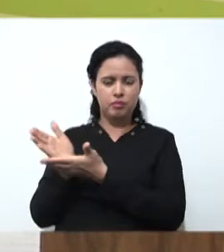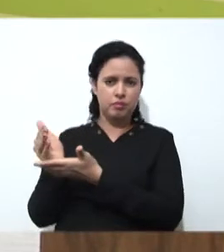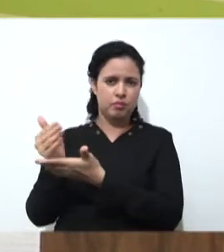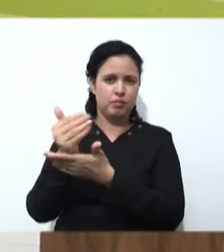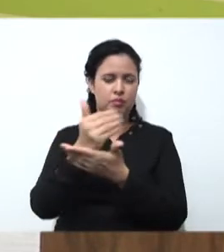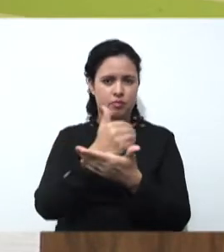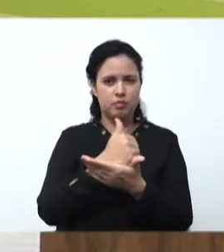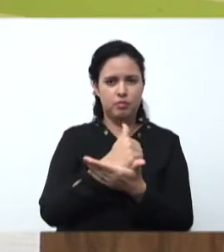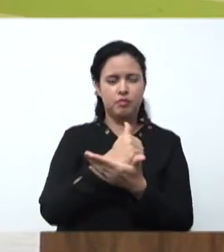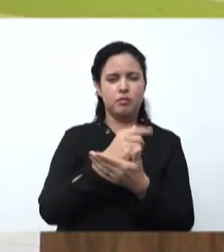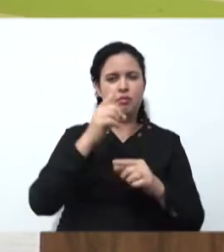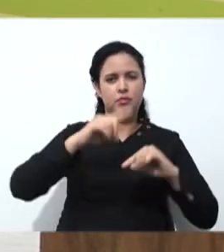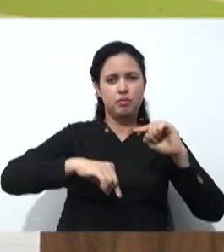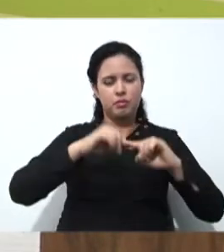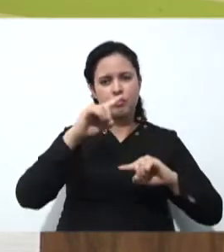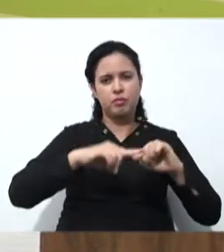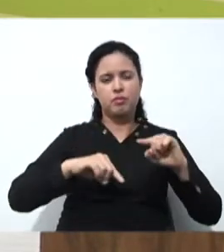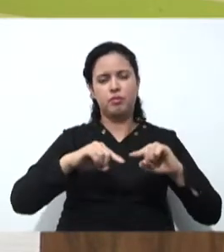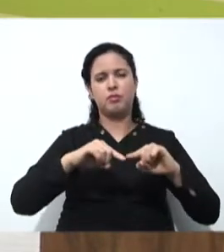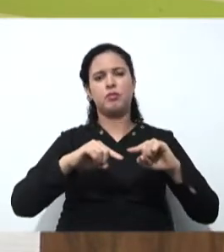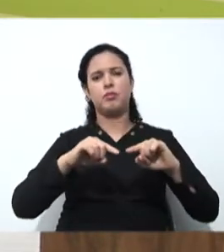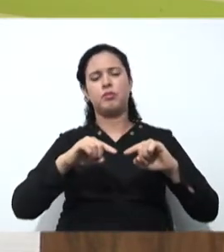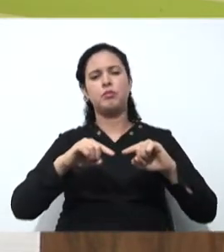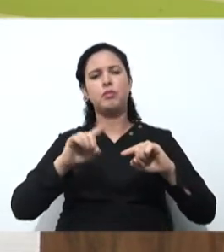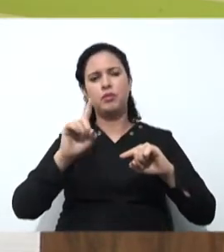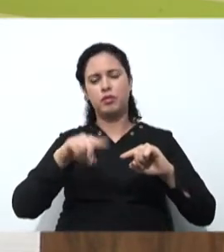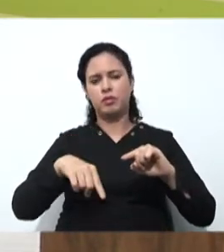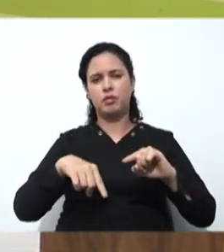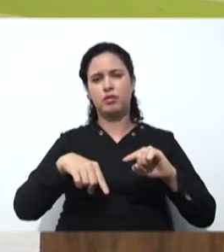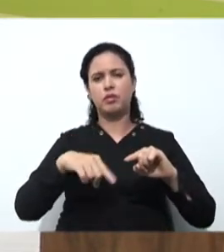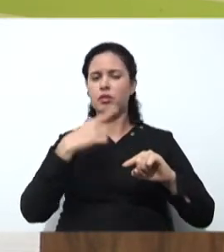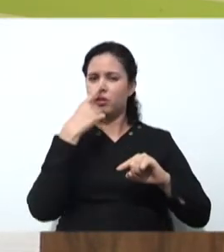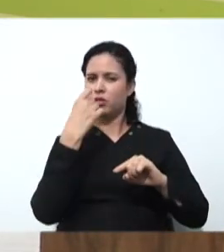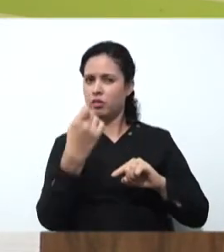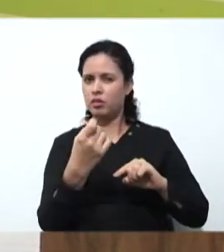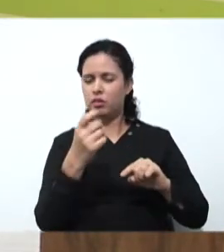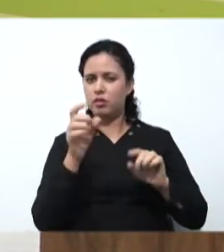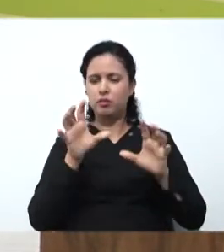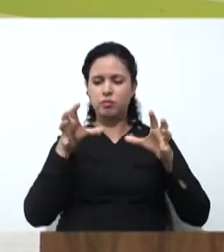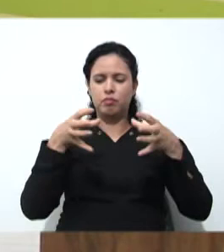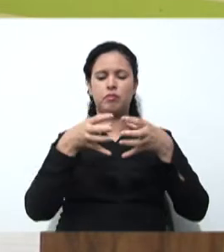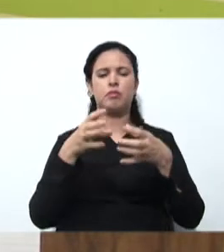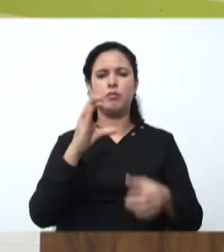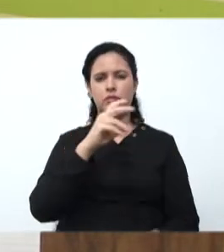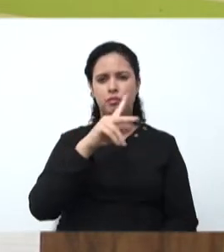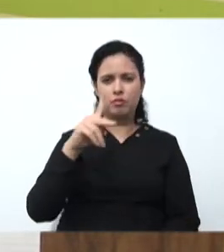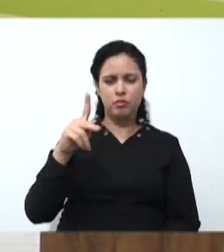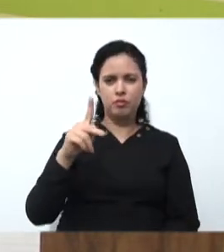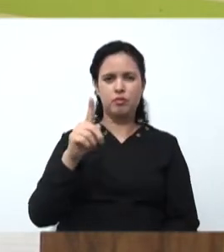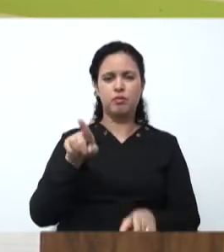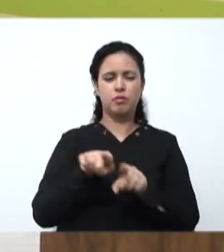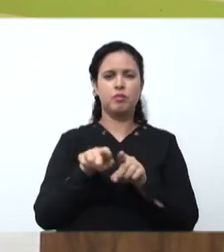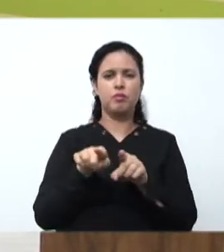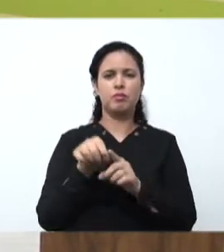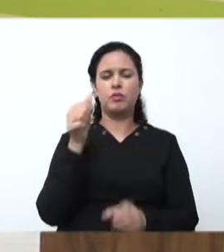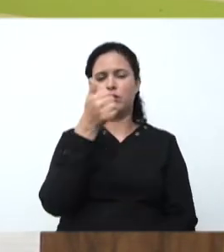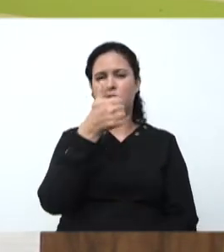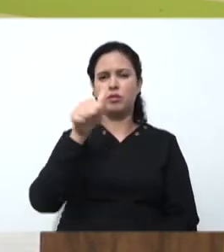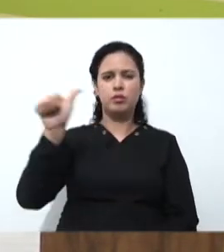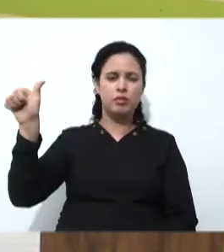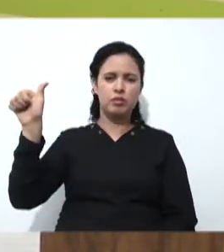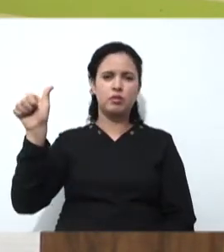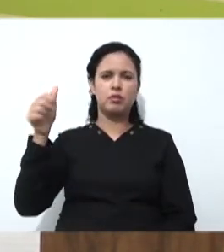de Rondônia, né, na UNIR, com um grande coletivo, não é, de cooperativas, associações, que vem trabalhando